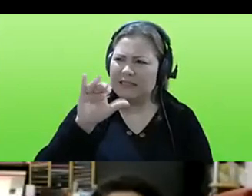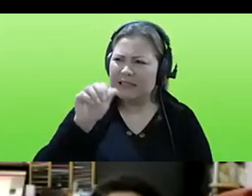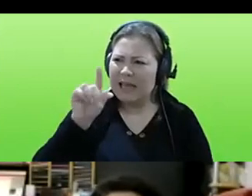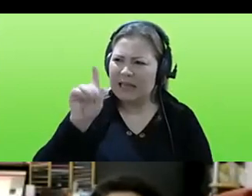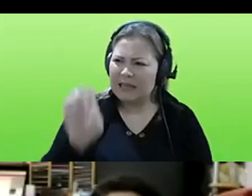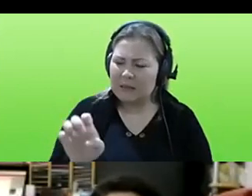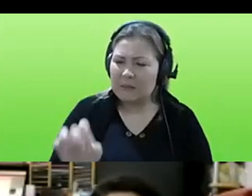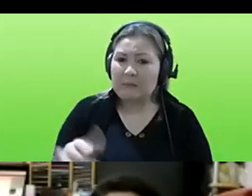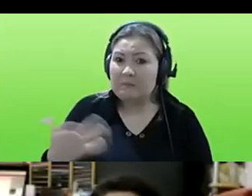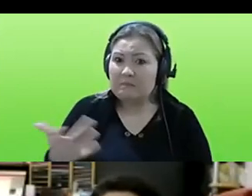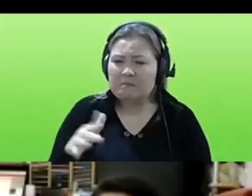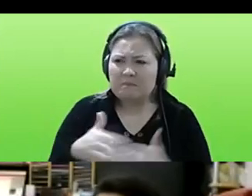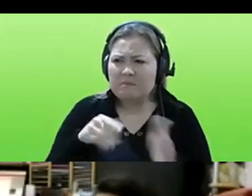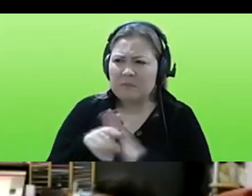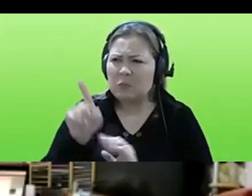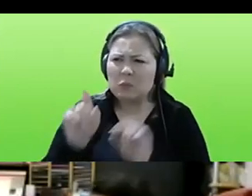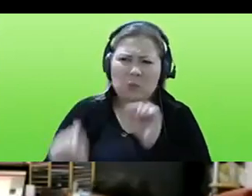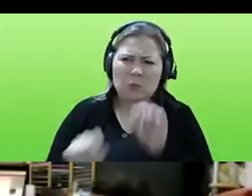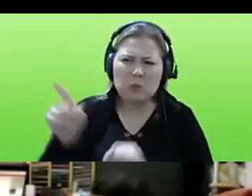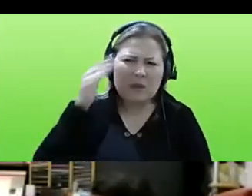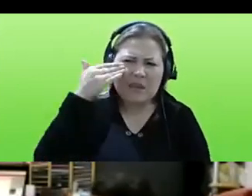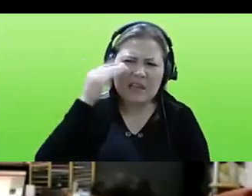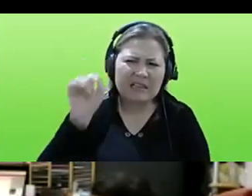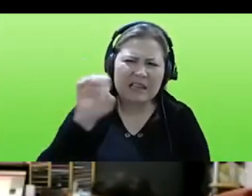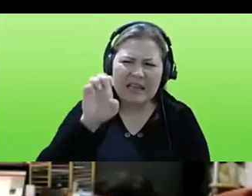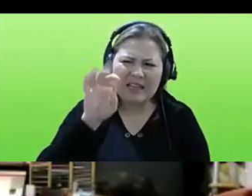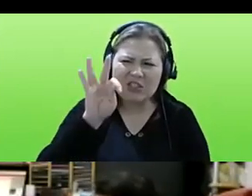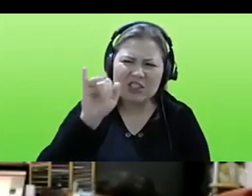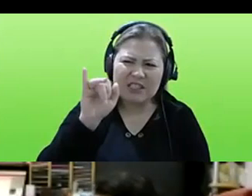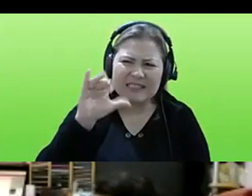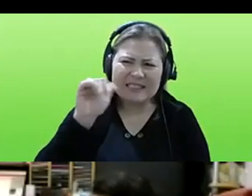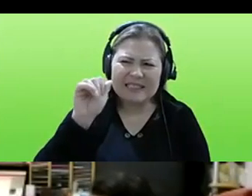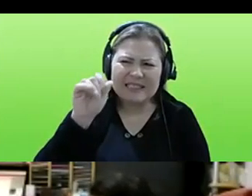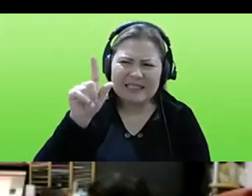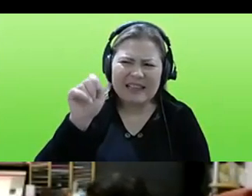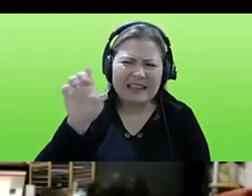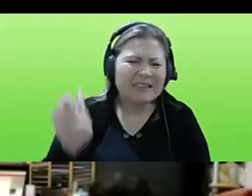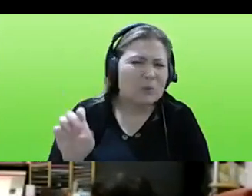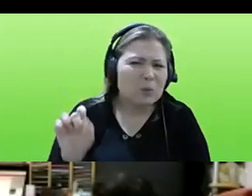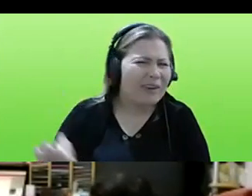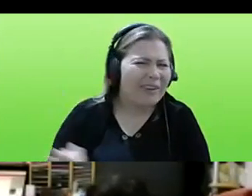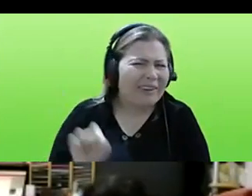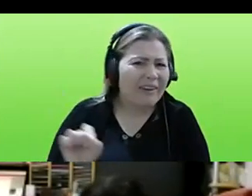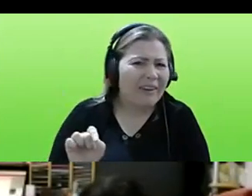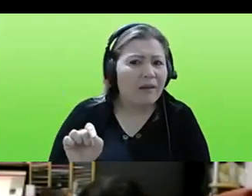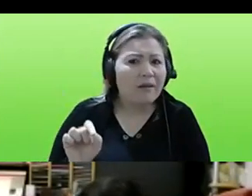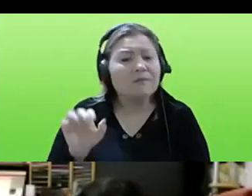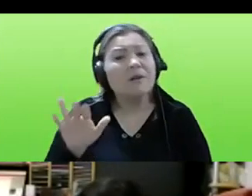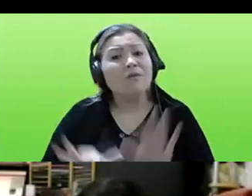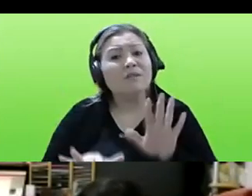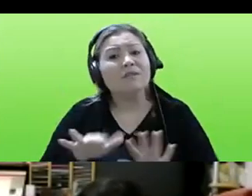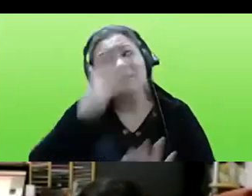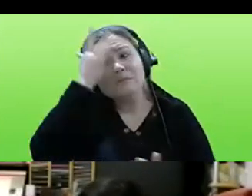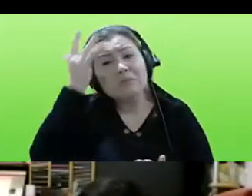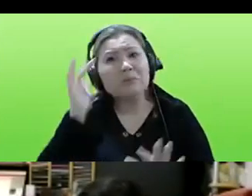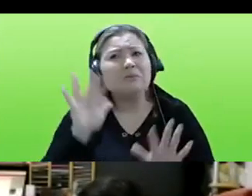rua, por gentileza, o que é que você entende por eticidade? Eles vão dizer, o quê? Não é? Pode ser que a pessoa até